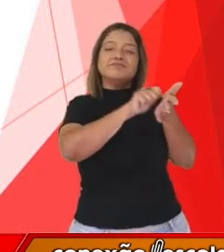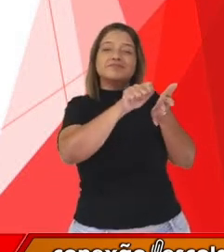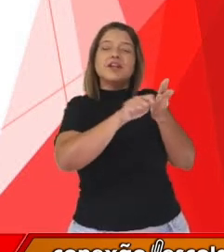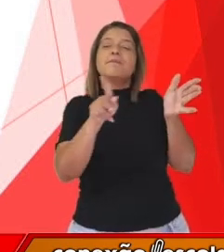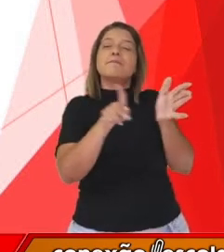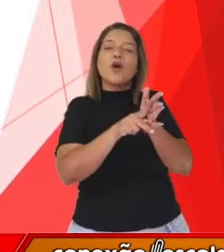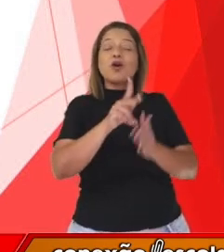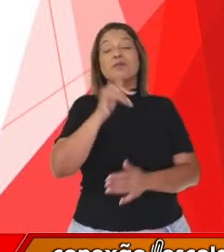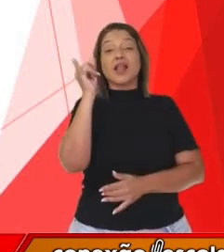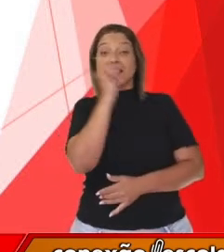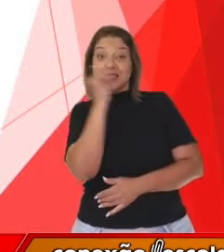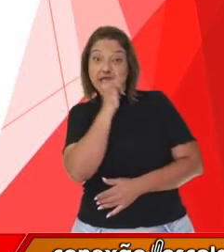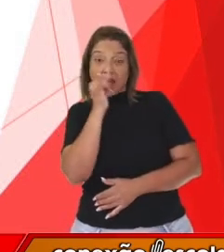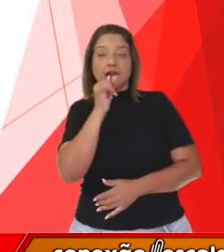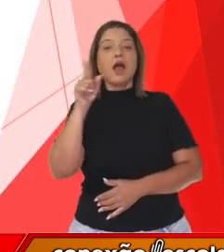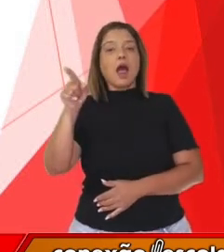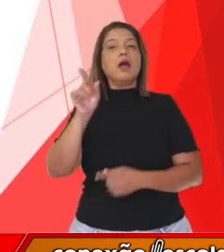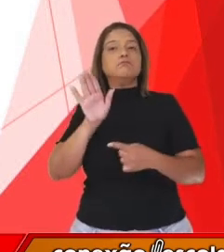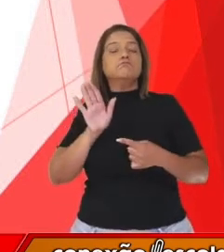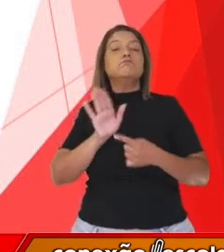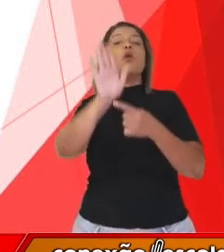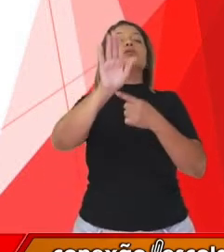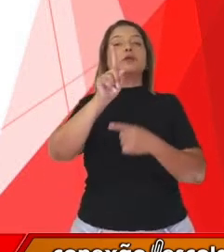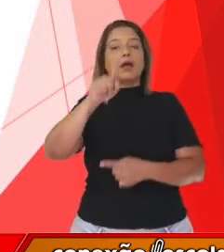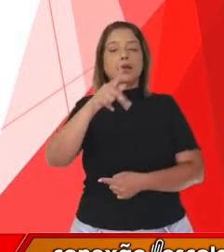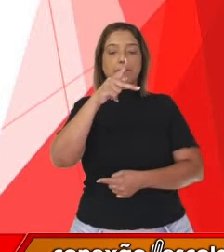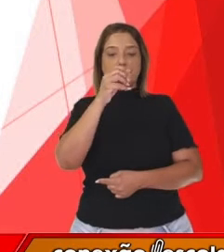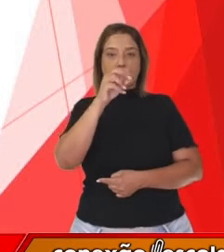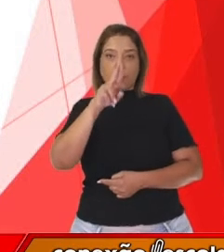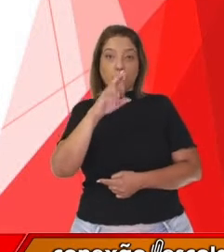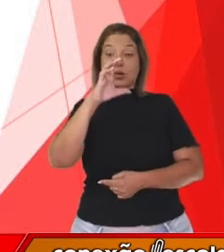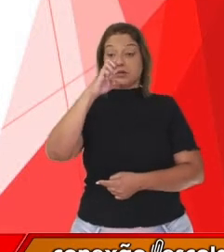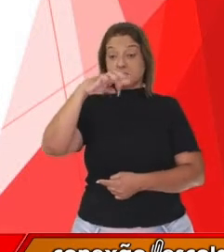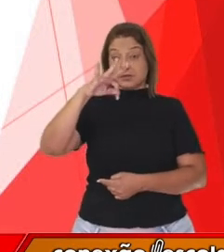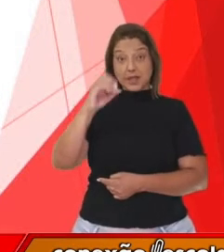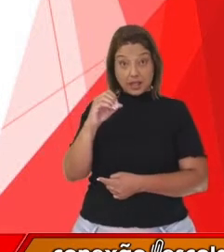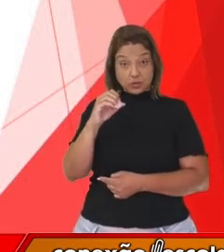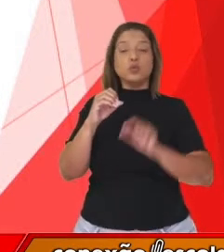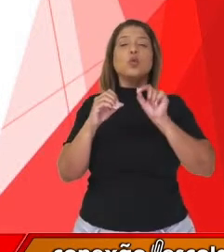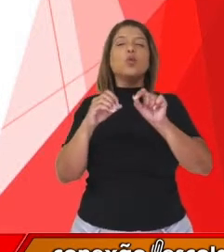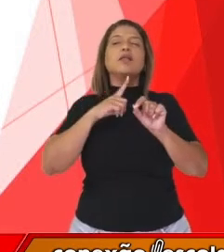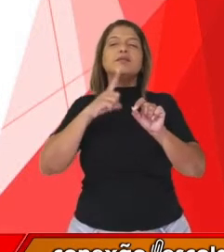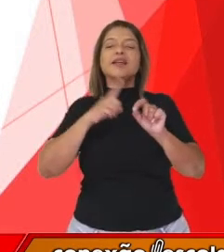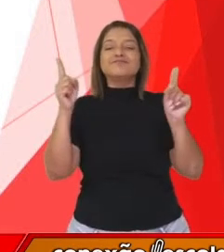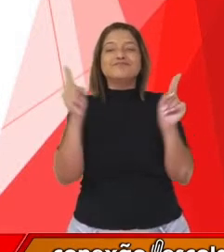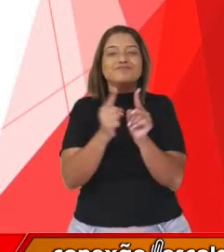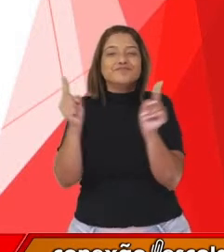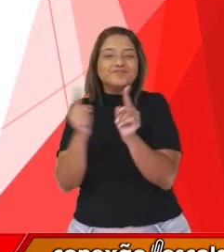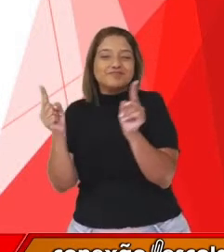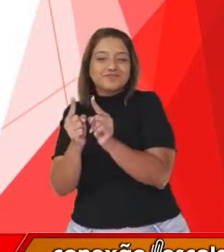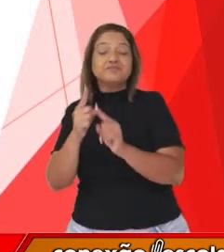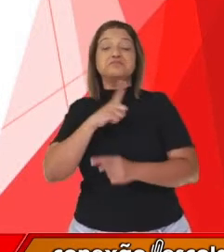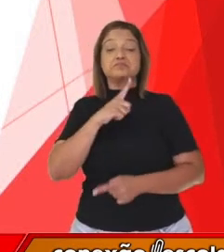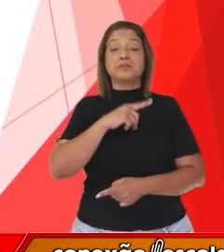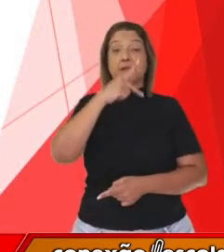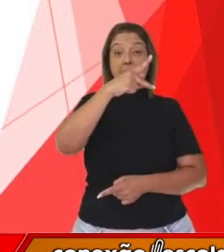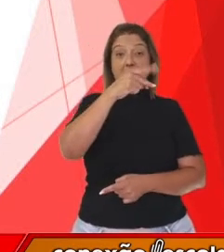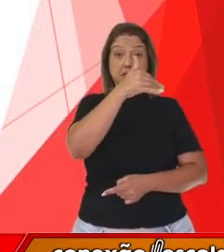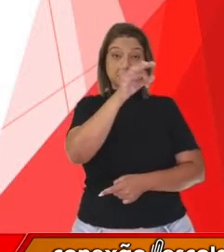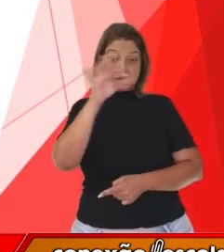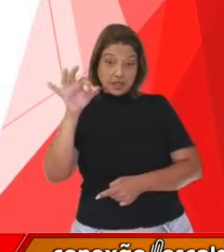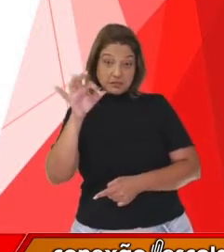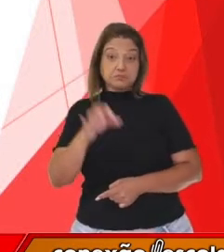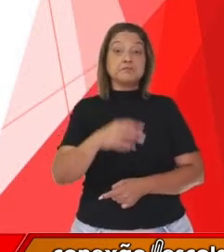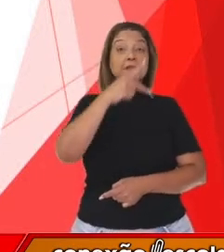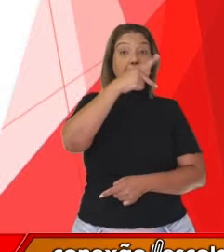expressão porcento. Algumas das abreviações foram P100,